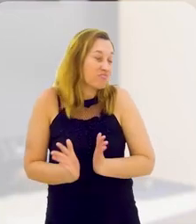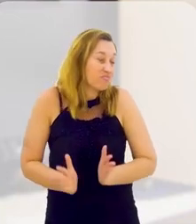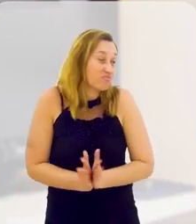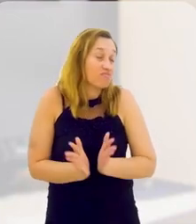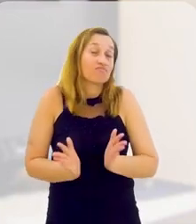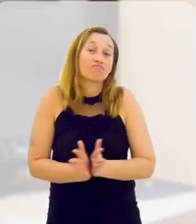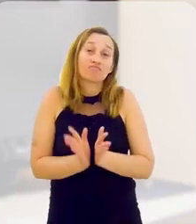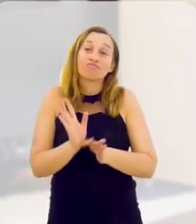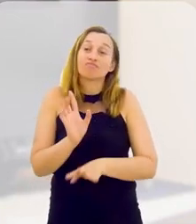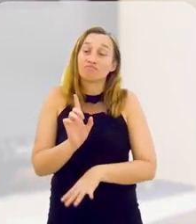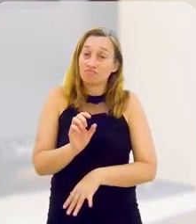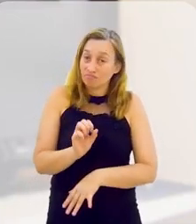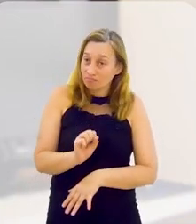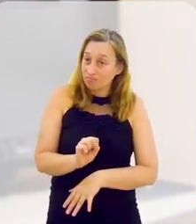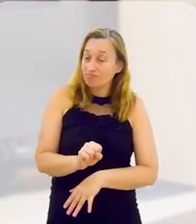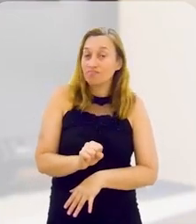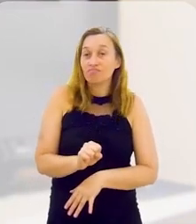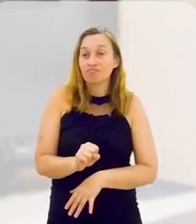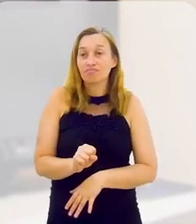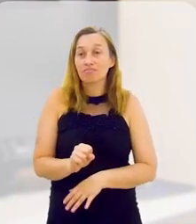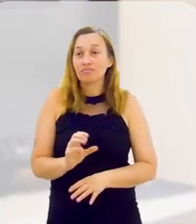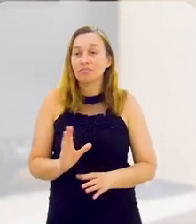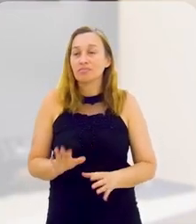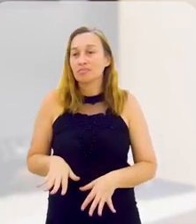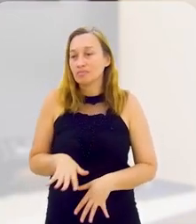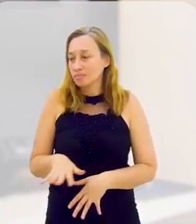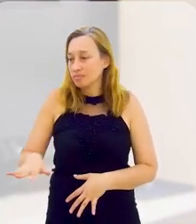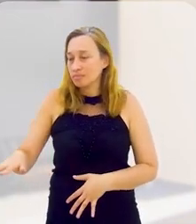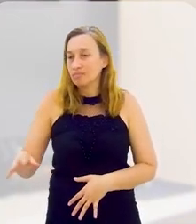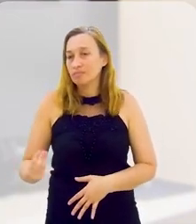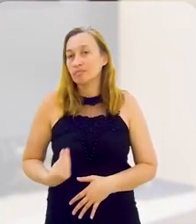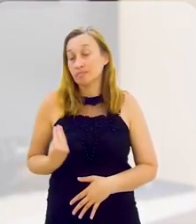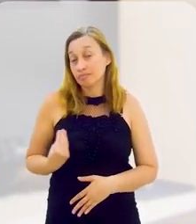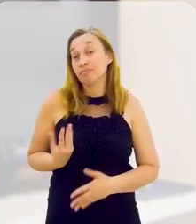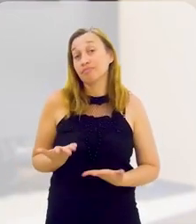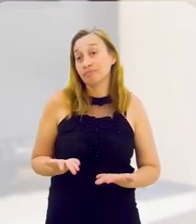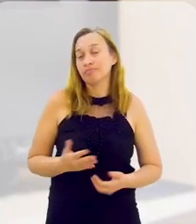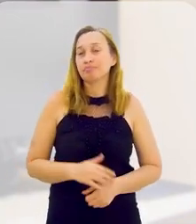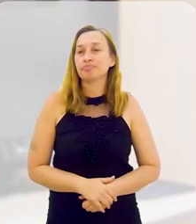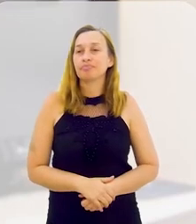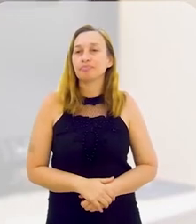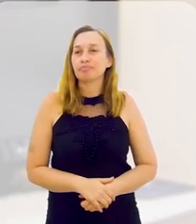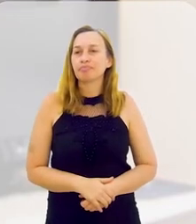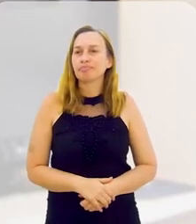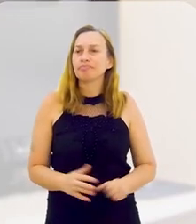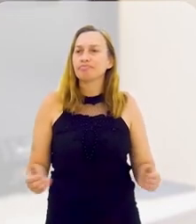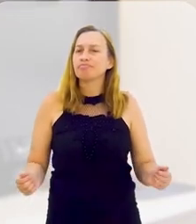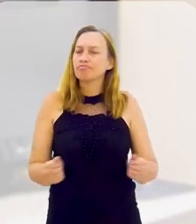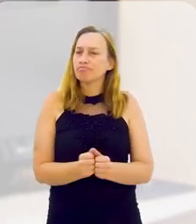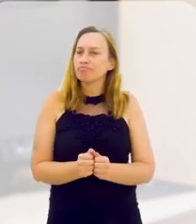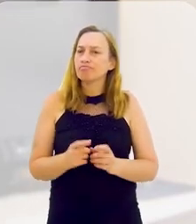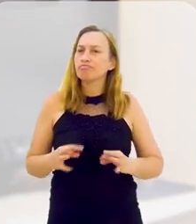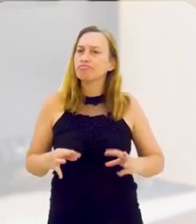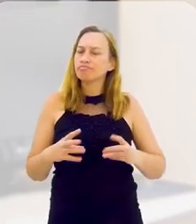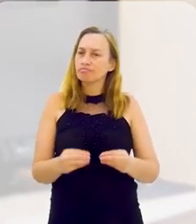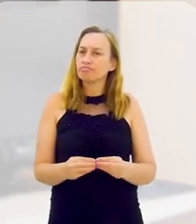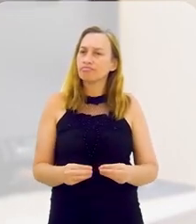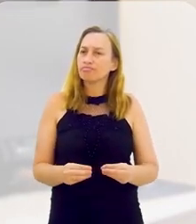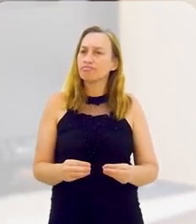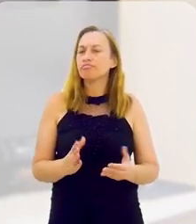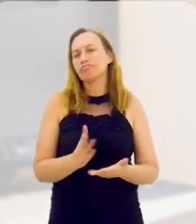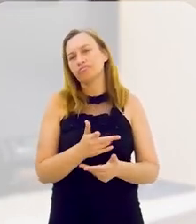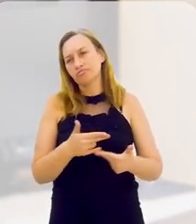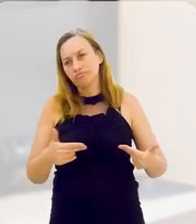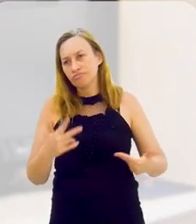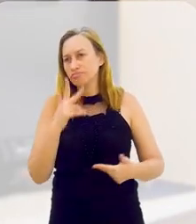de vulnerabilidade, né? Pela comunidade que habitam, e que junto com isso